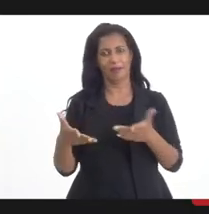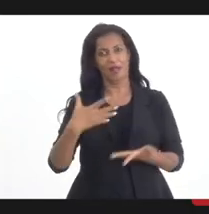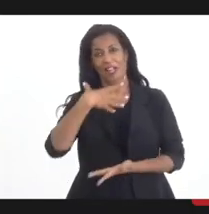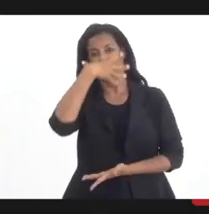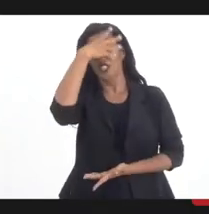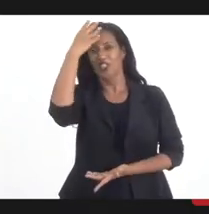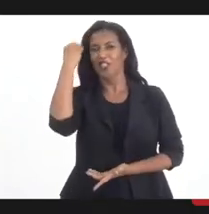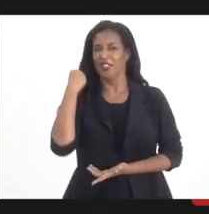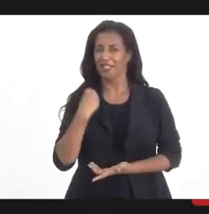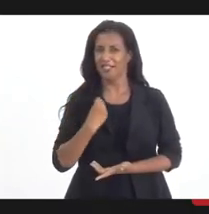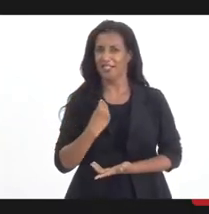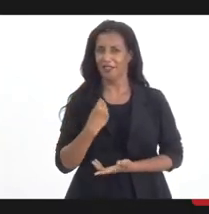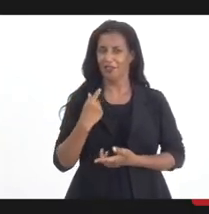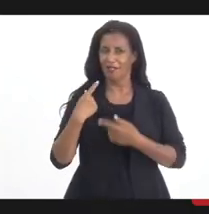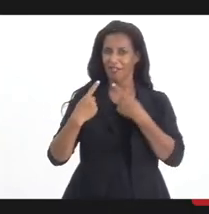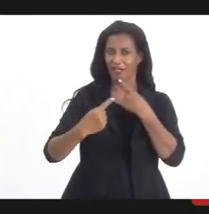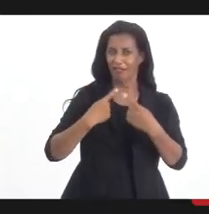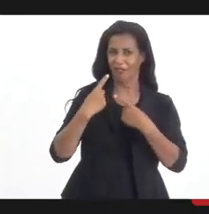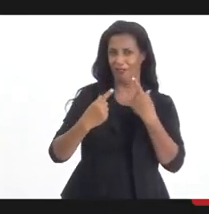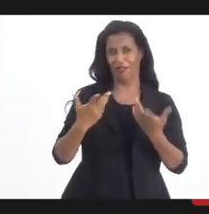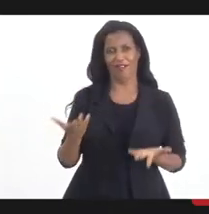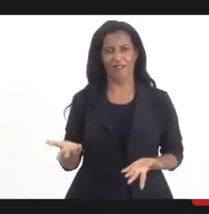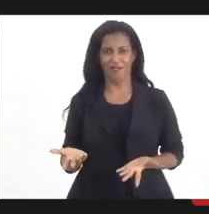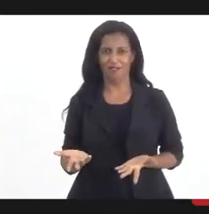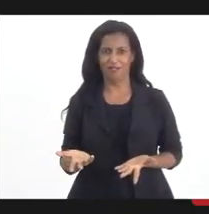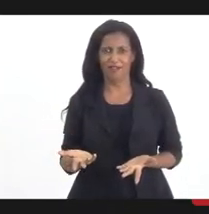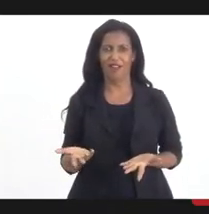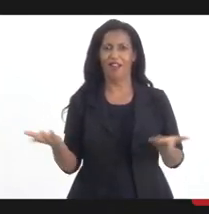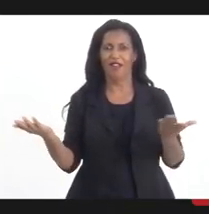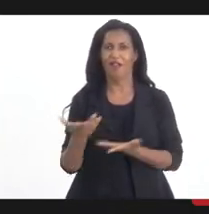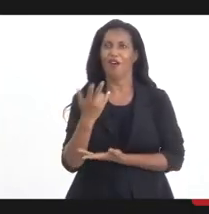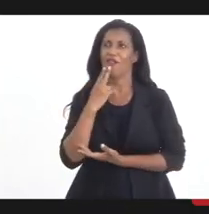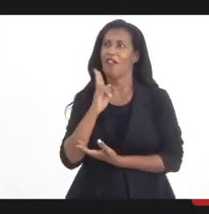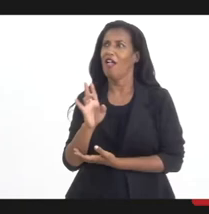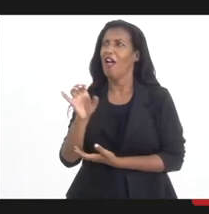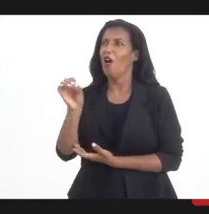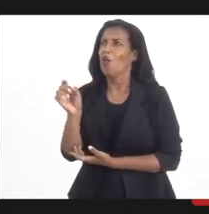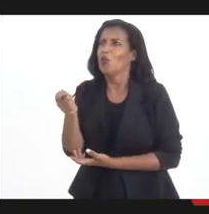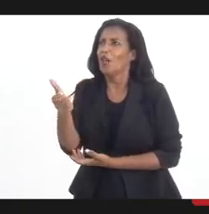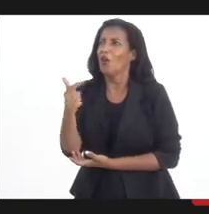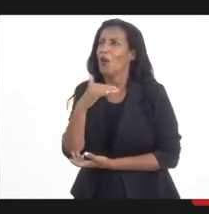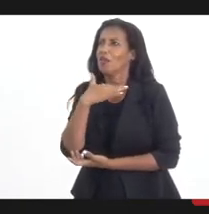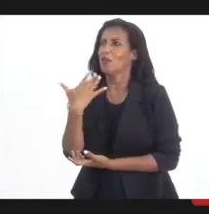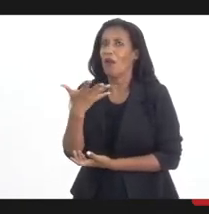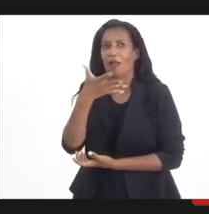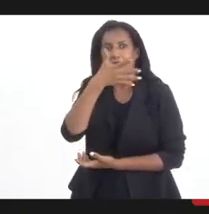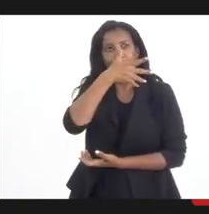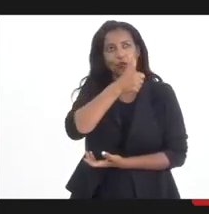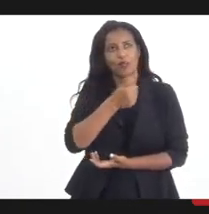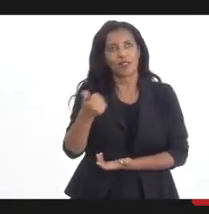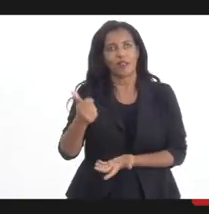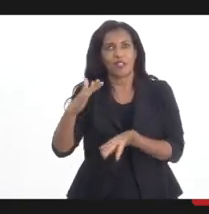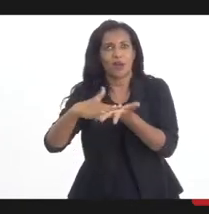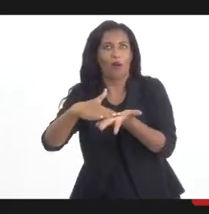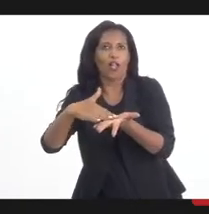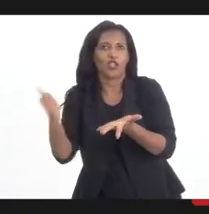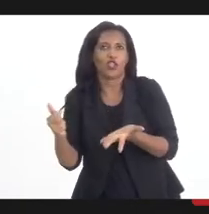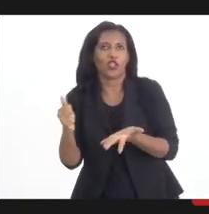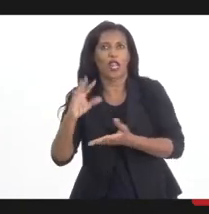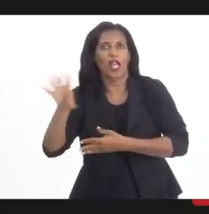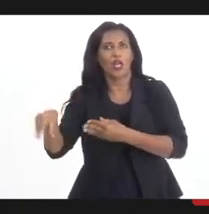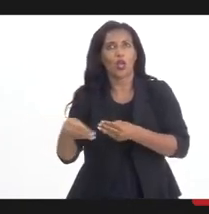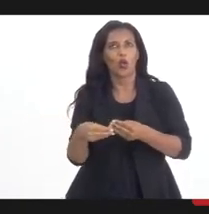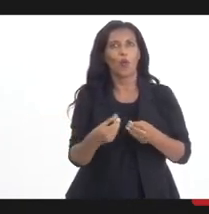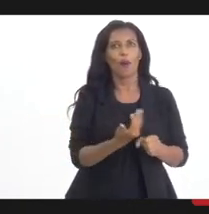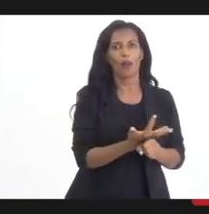esquecendo a dialética de uma forma fatalista. Não, agora a UESA está morrendo e a sua salvação é extingui-la, incorporá-la ao